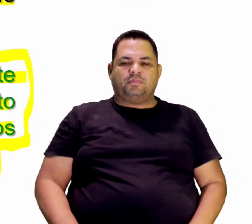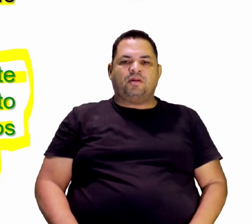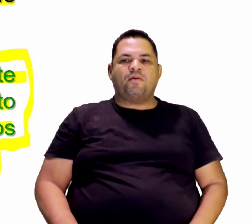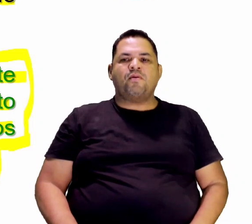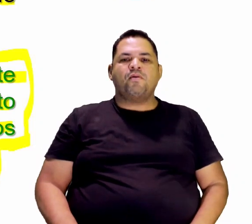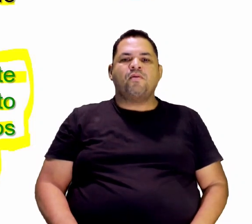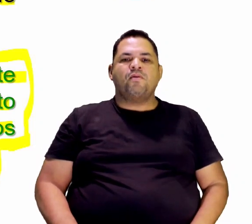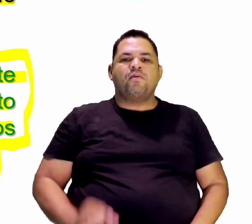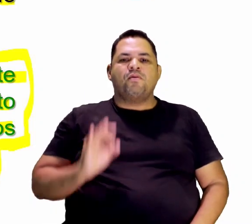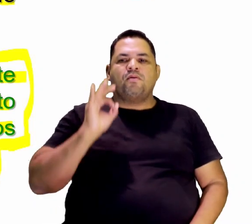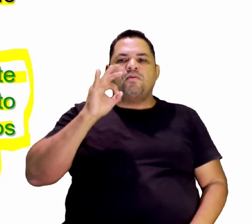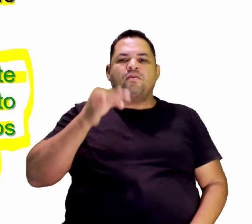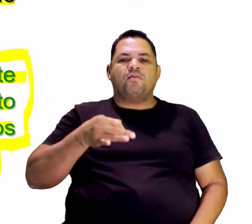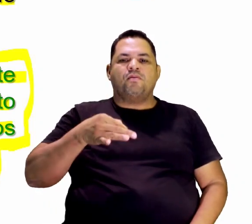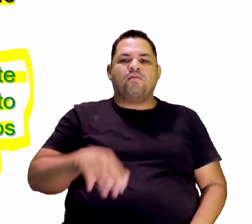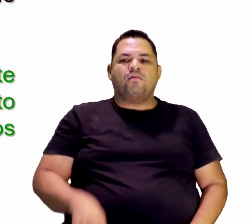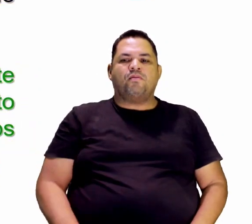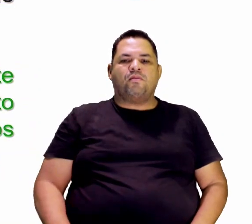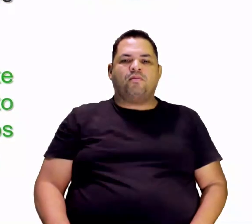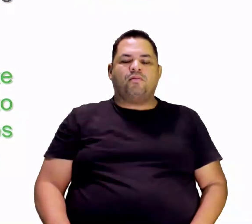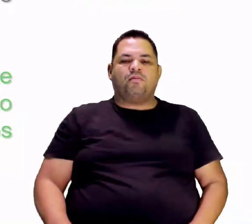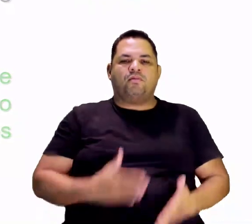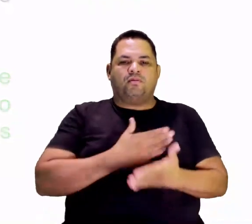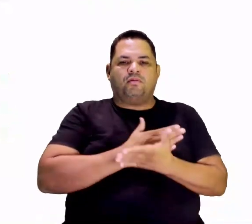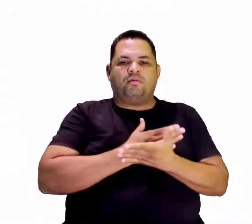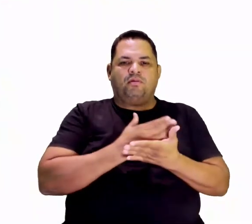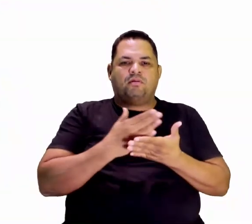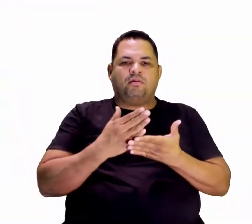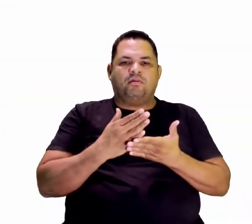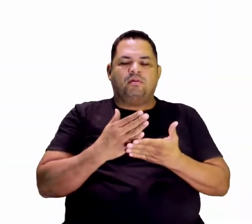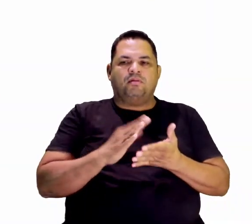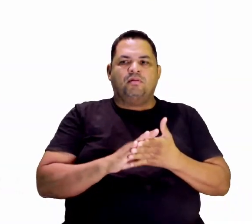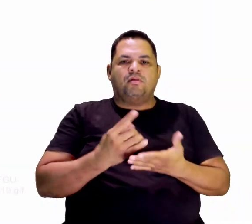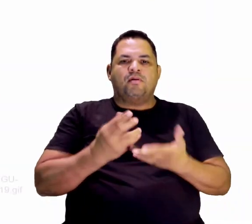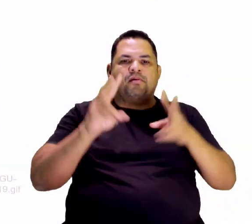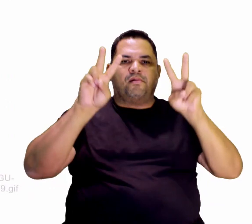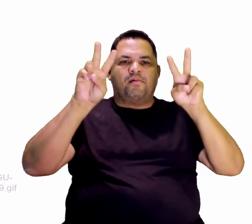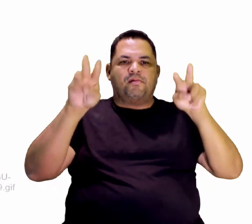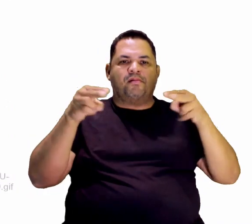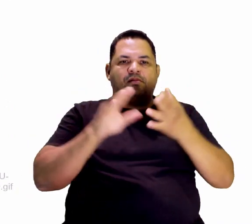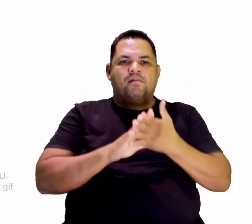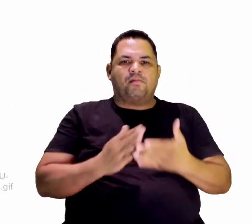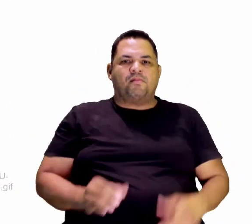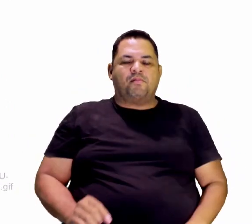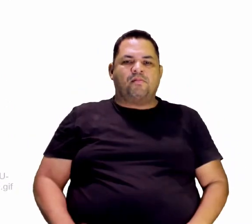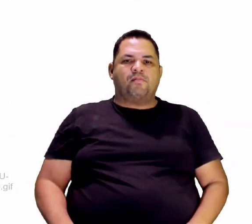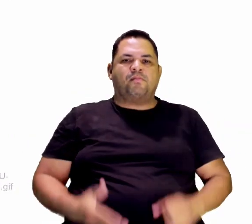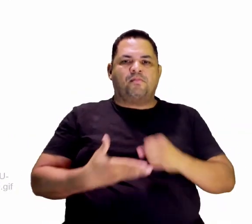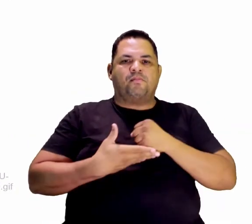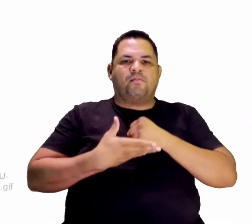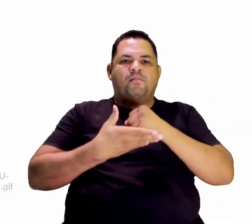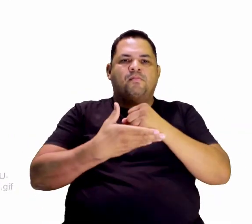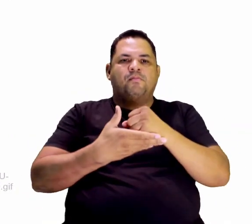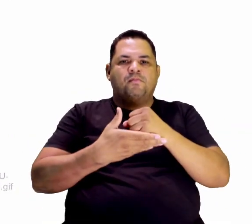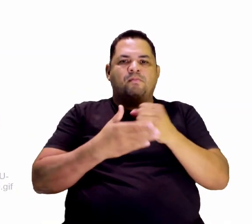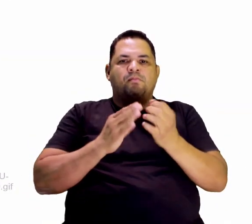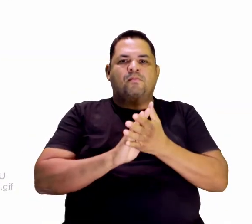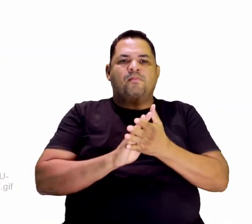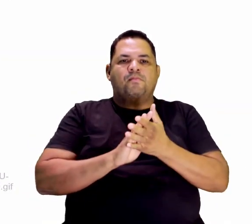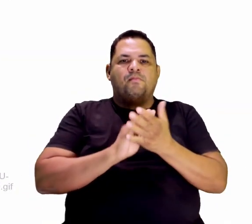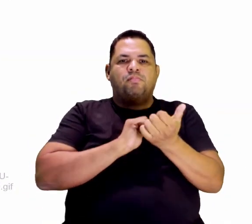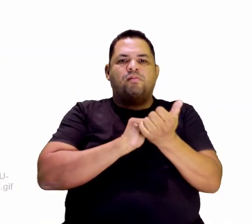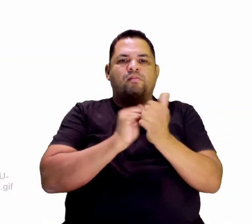corporais inerentes ao contexto local e às experiências de vida dos estudantes voltados